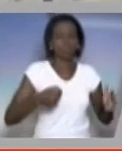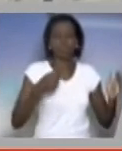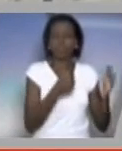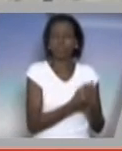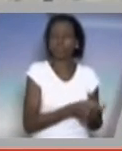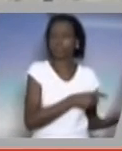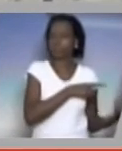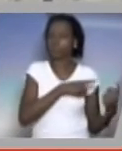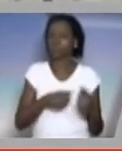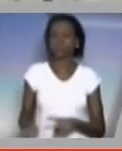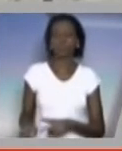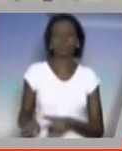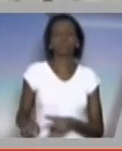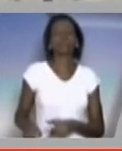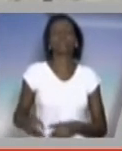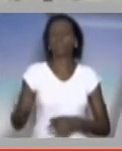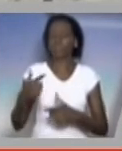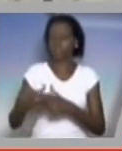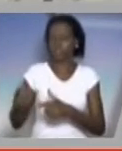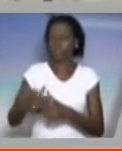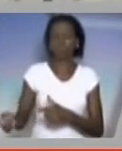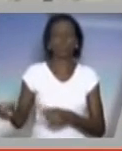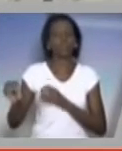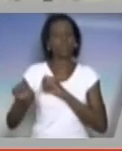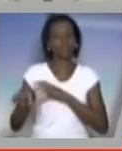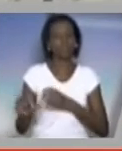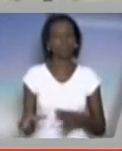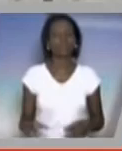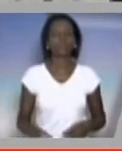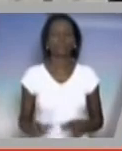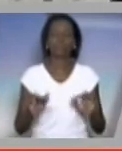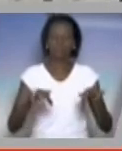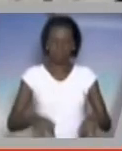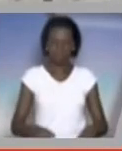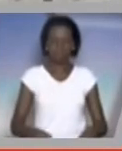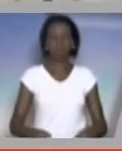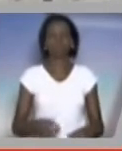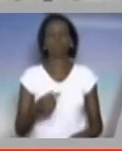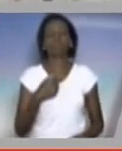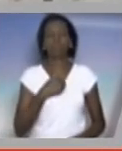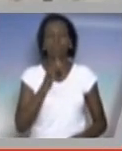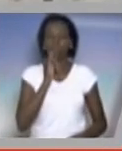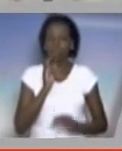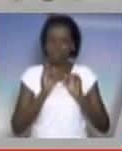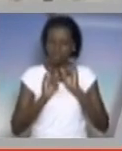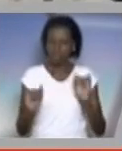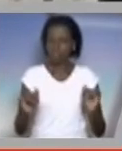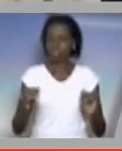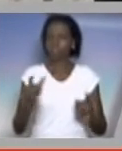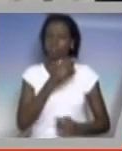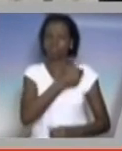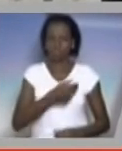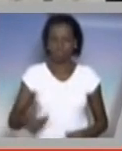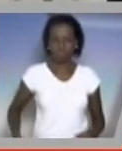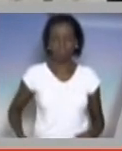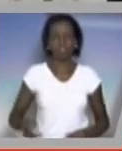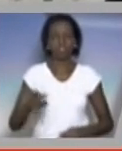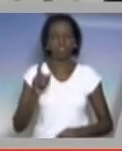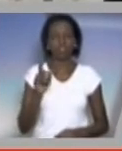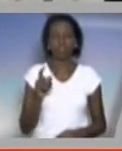pública. Então, da educação pública, senhor presidente. Então, finalizo dizendo que nós vamos continuar fiscalizando aqui o governo, sem contar,